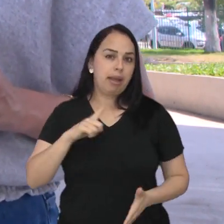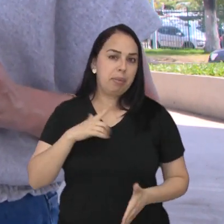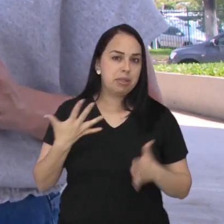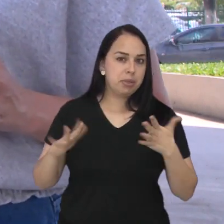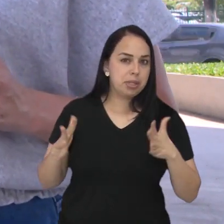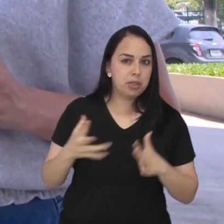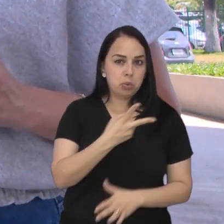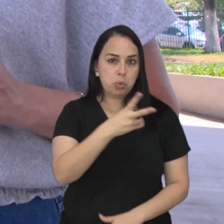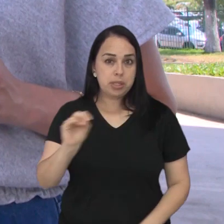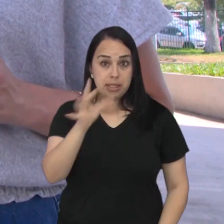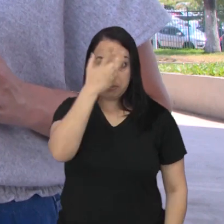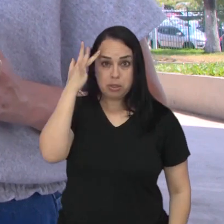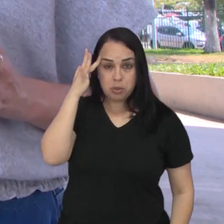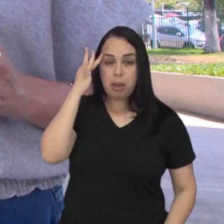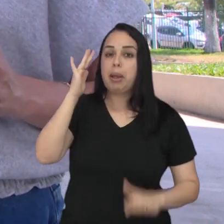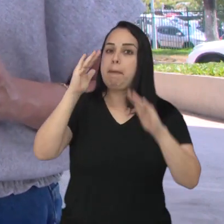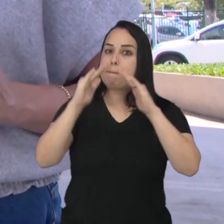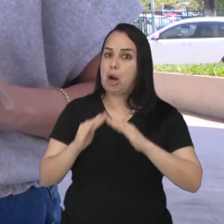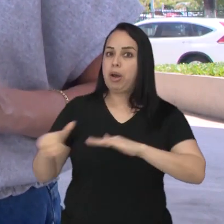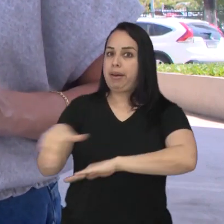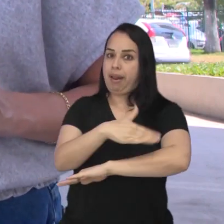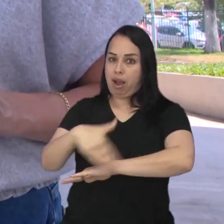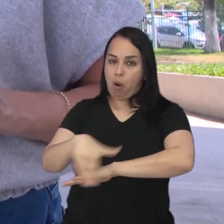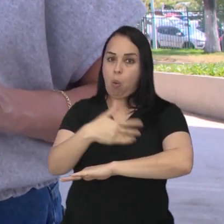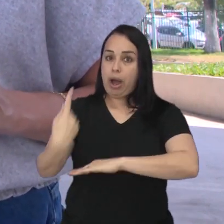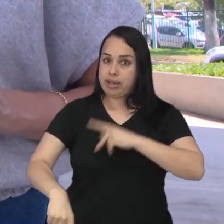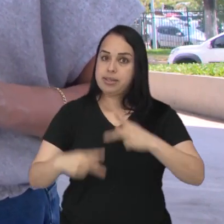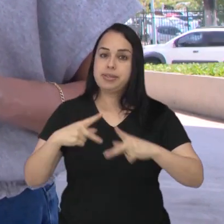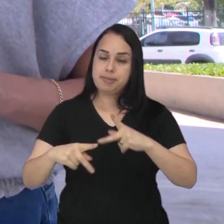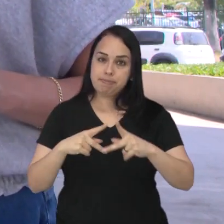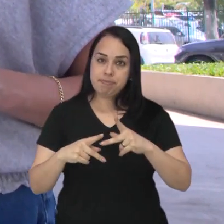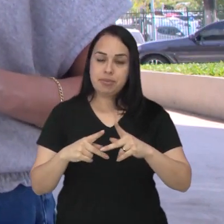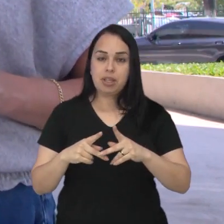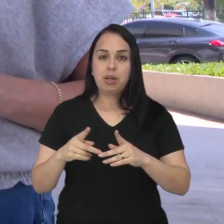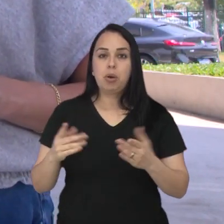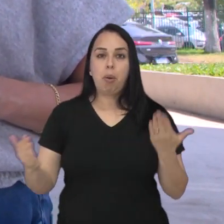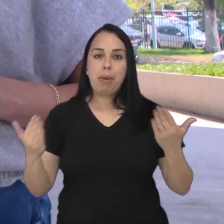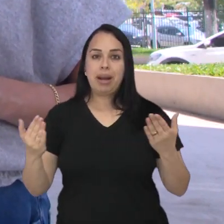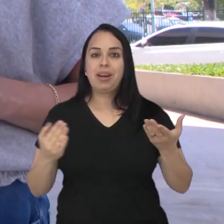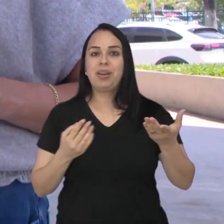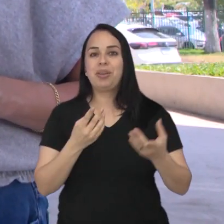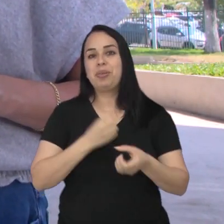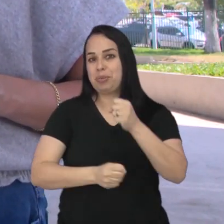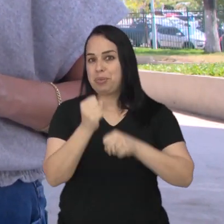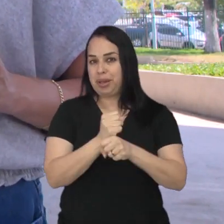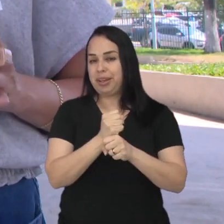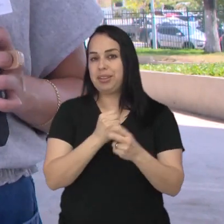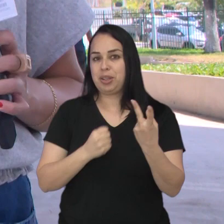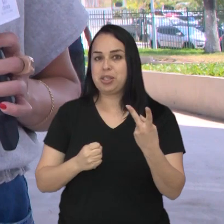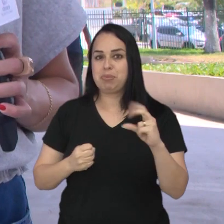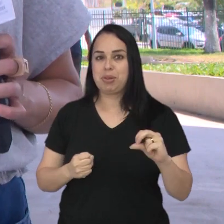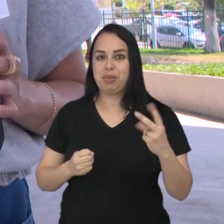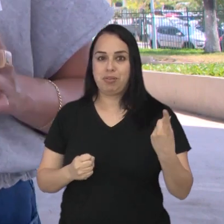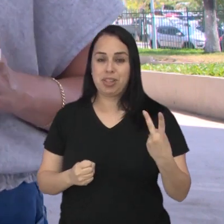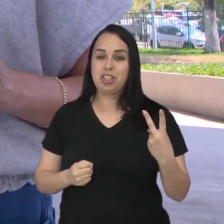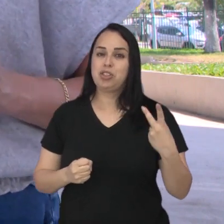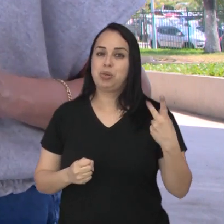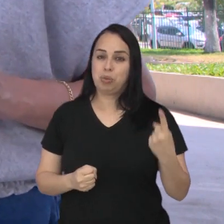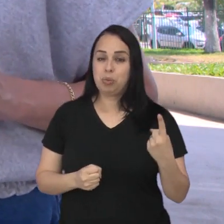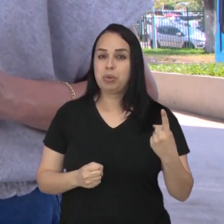15%. Hoje existem cerca de 200 pessoas em situação de rua na cidade. Em 2021,